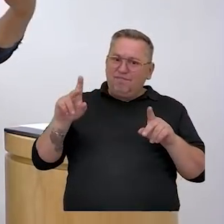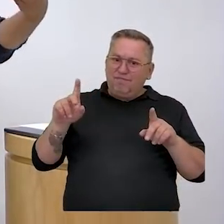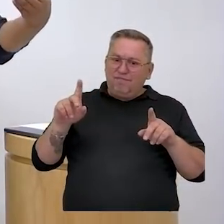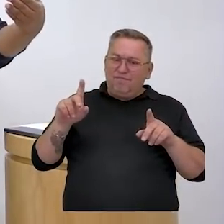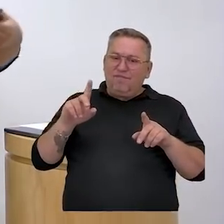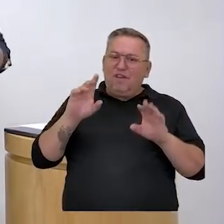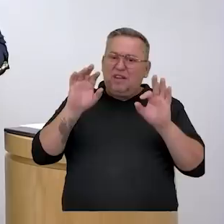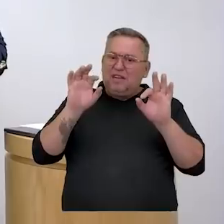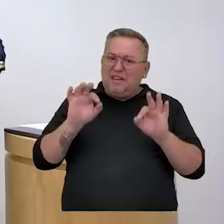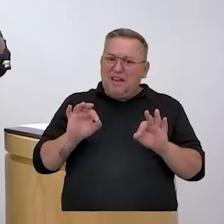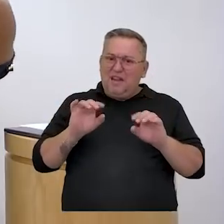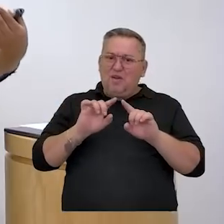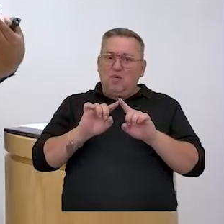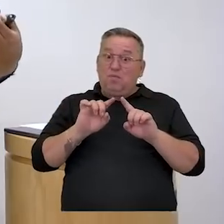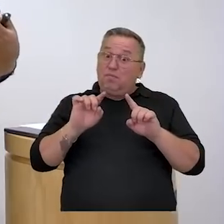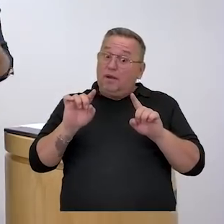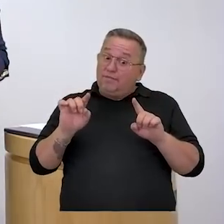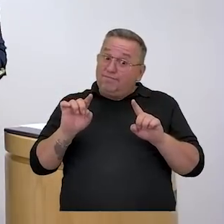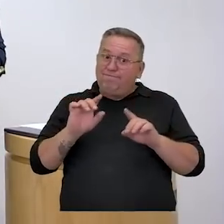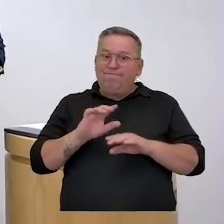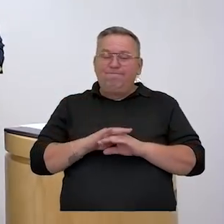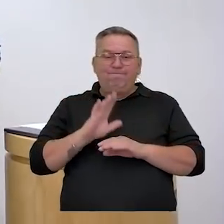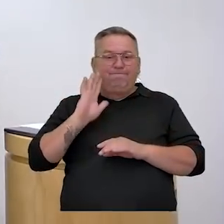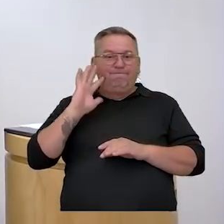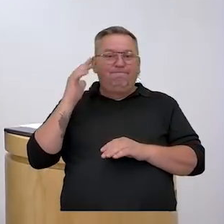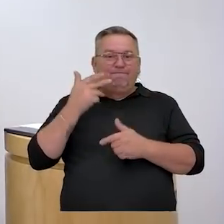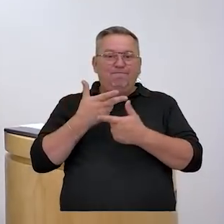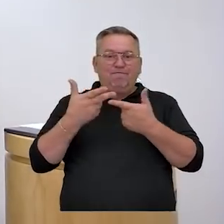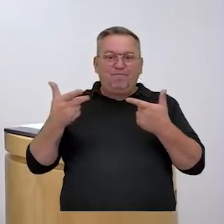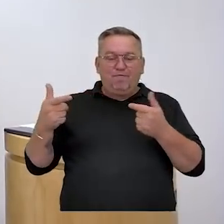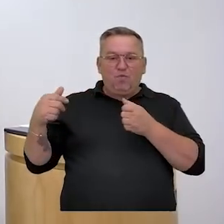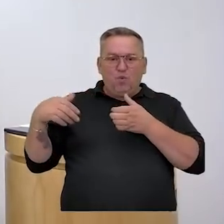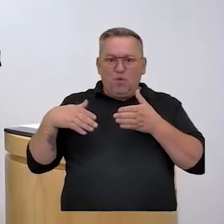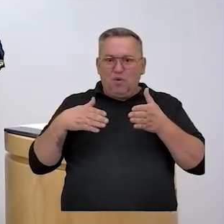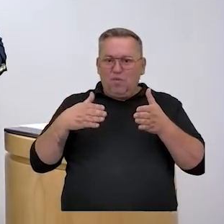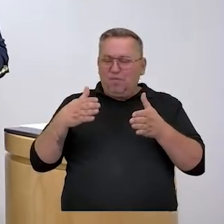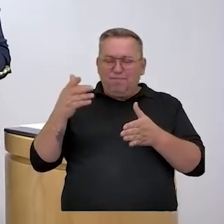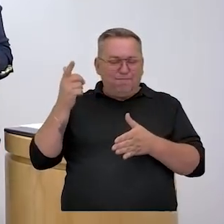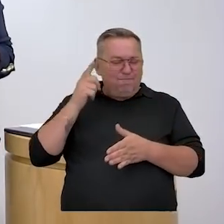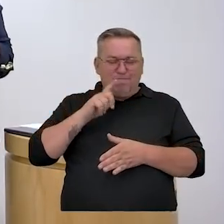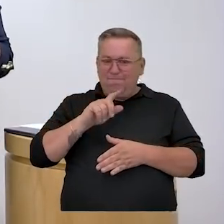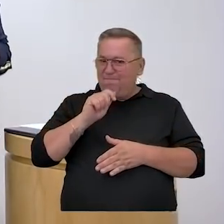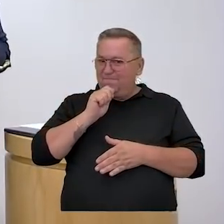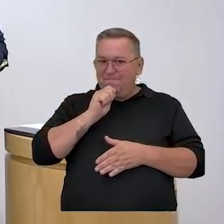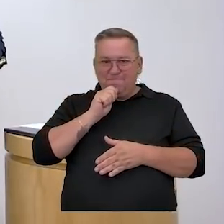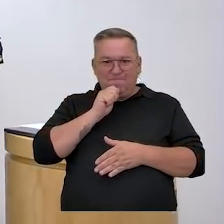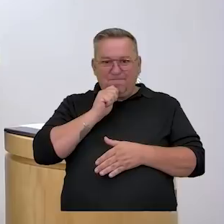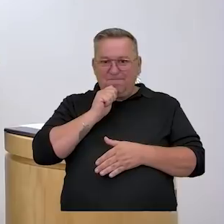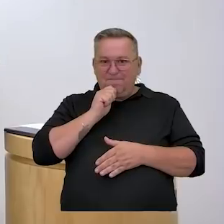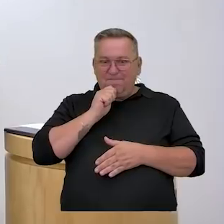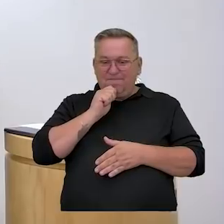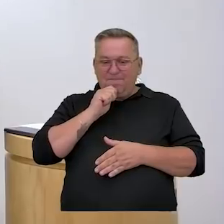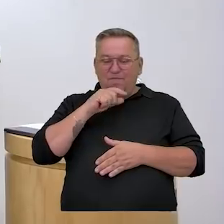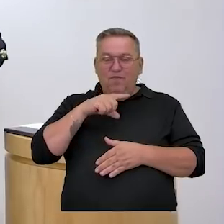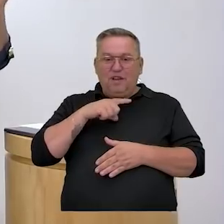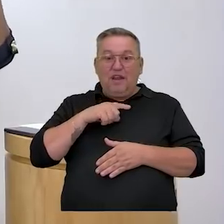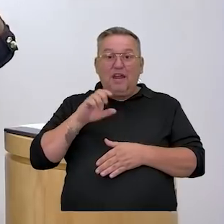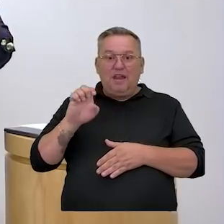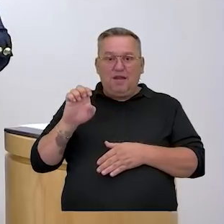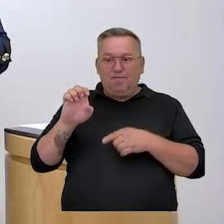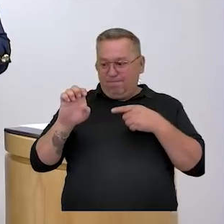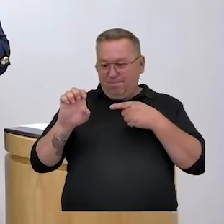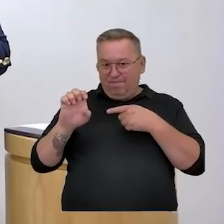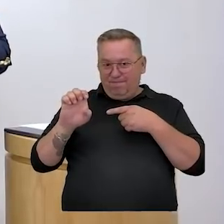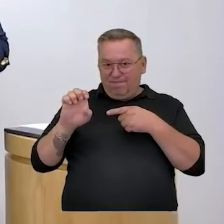tinha para dar certo, mas aconteceu algo no caminho que não funcionou, tá? Aí nós temos o e, que dá a ideia